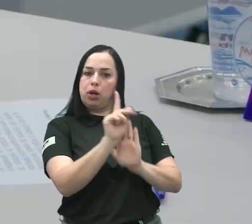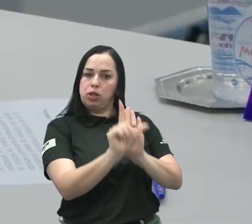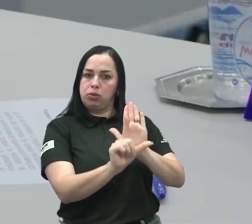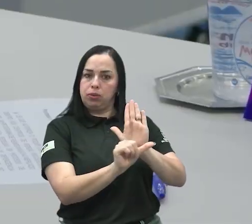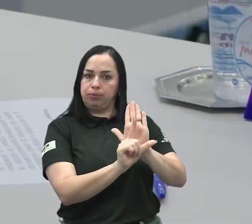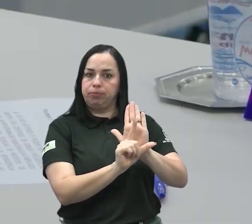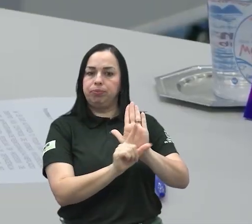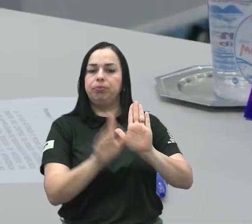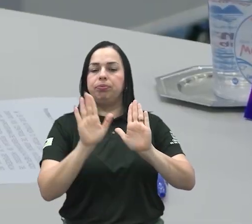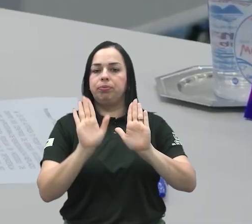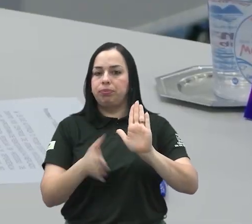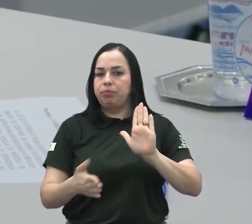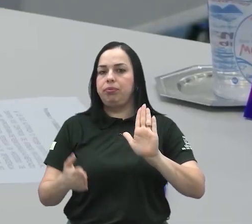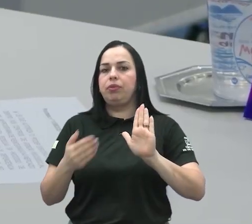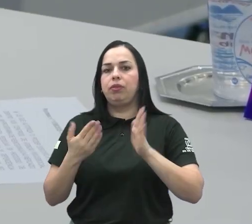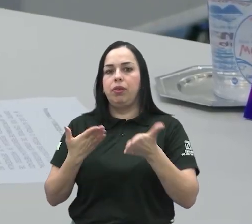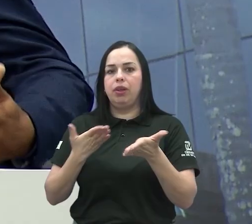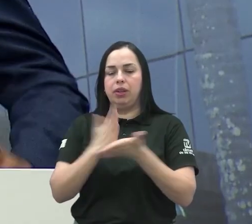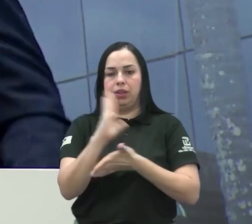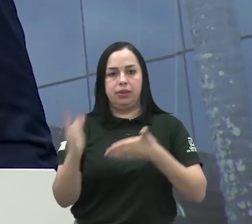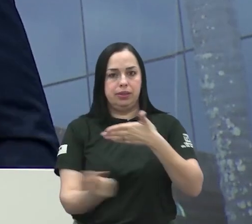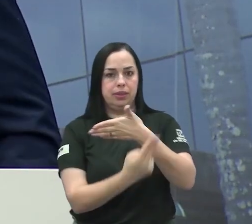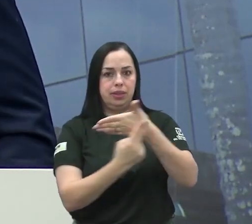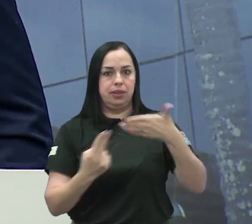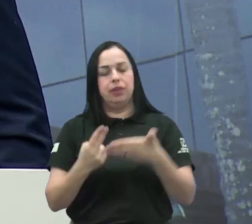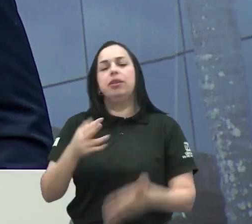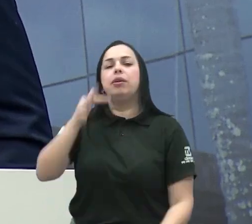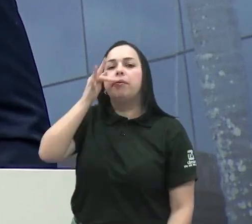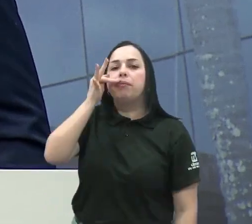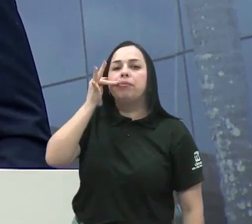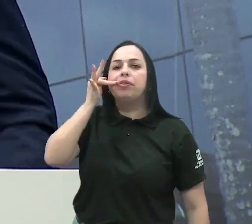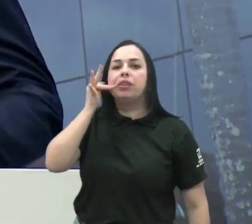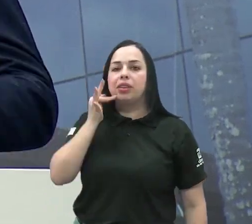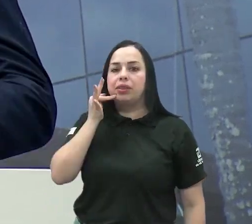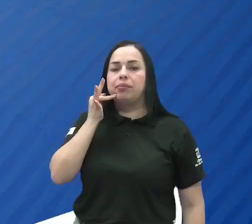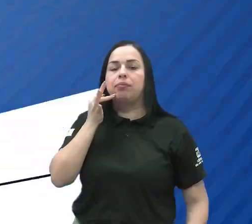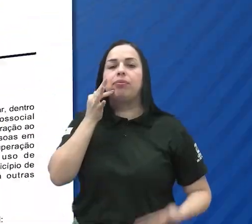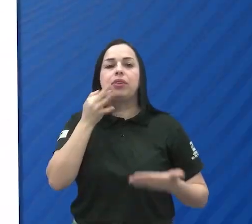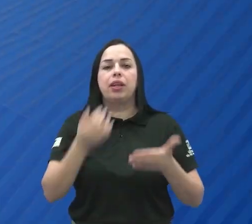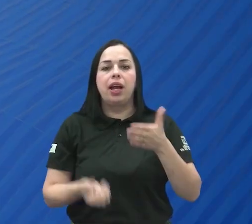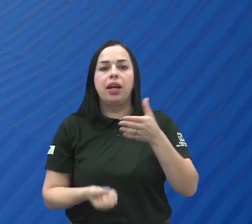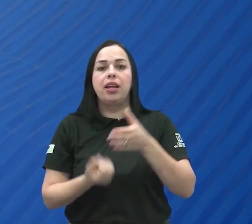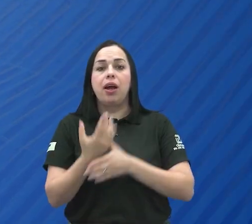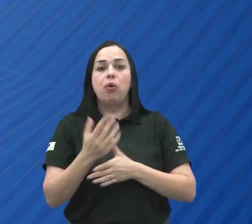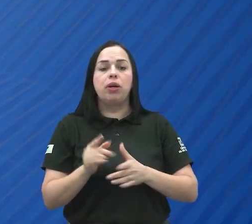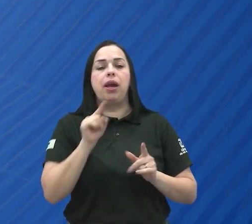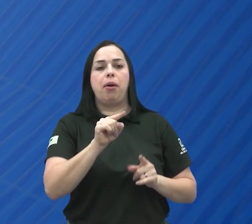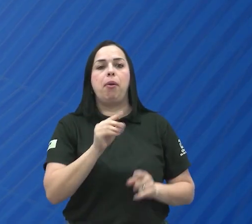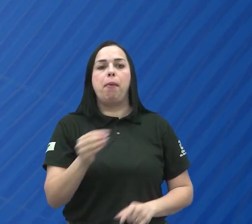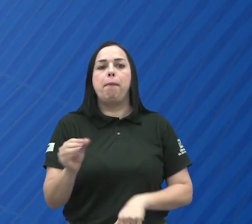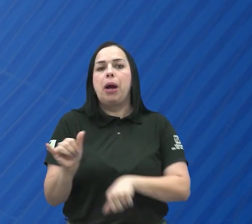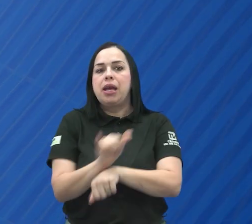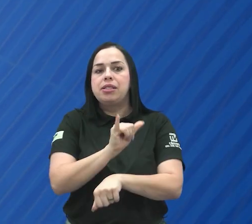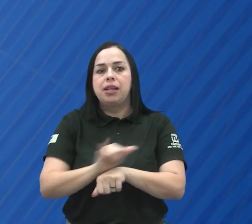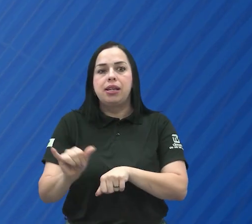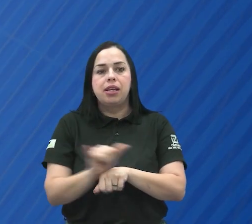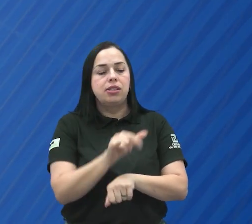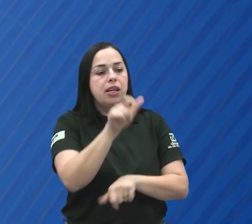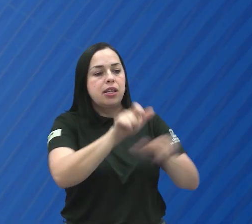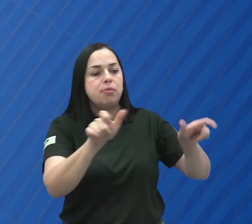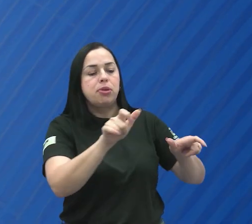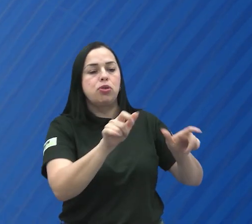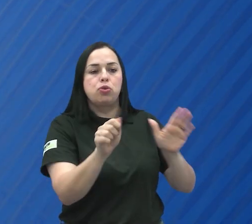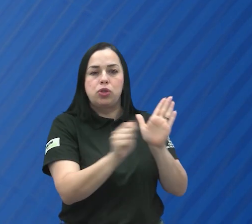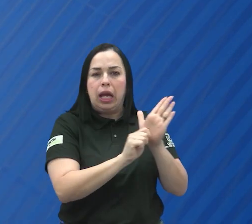um projeto de lei aprovado na Câmara, de autoria do vereador Fabião Zagueiro, quer criar um programa de reinserção ao mercado